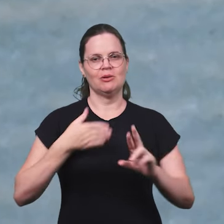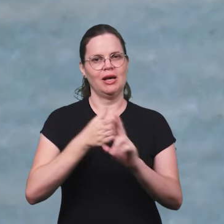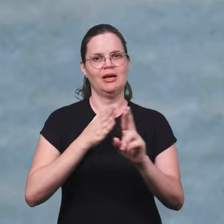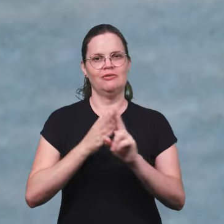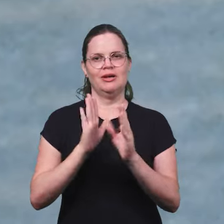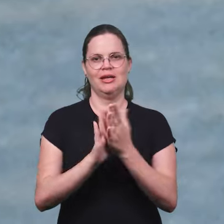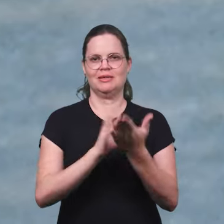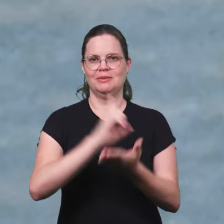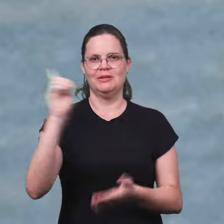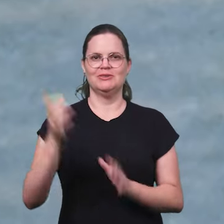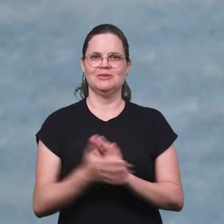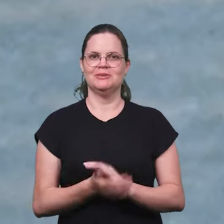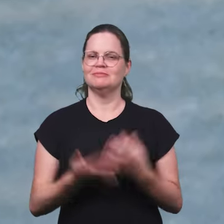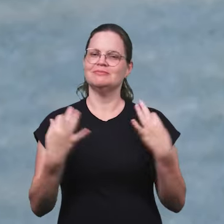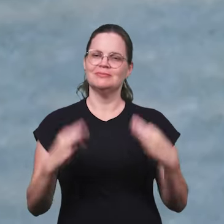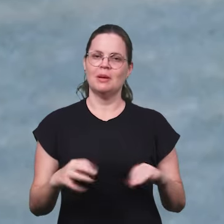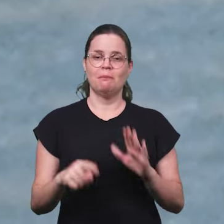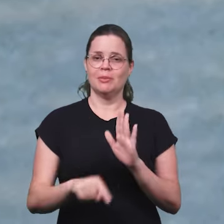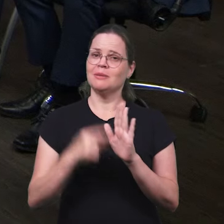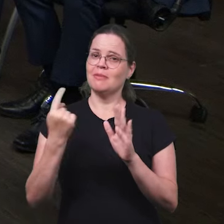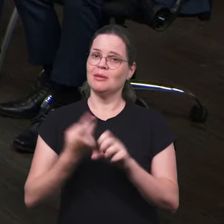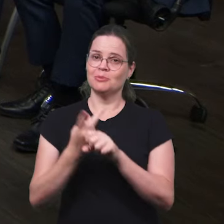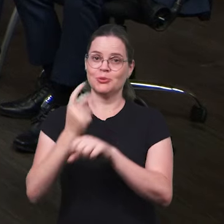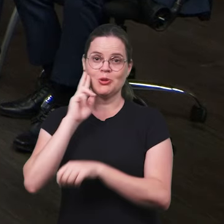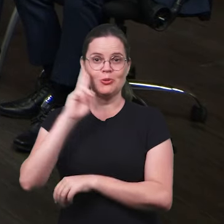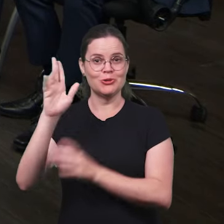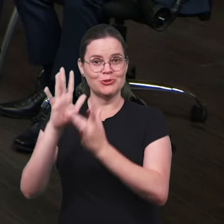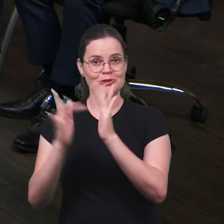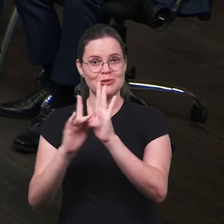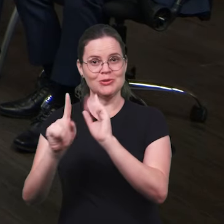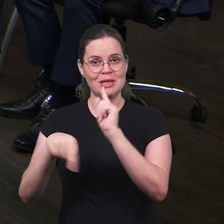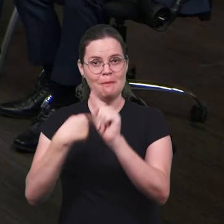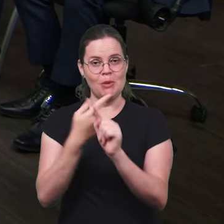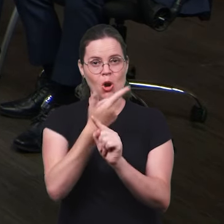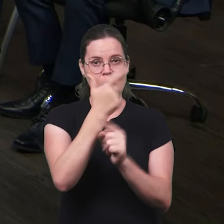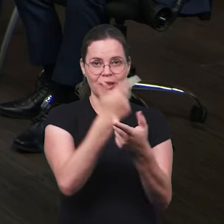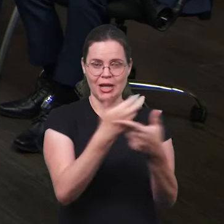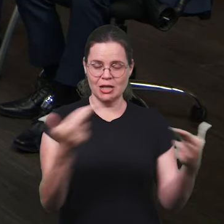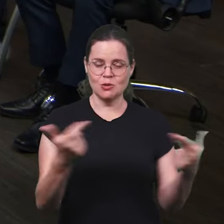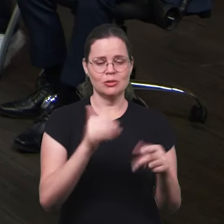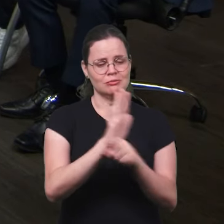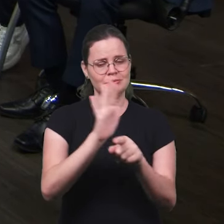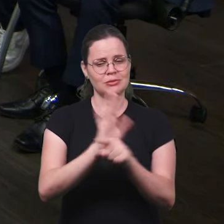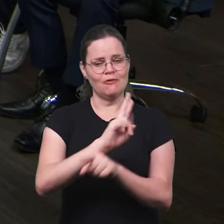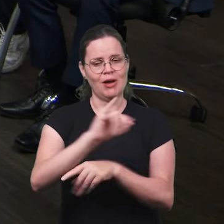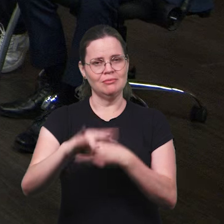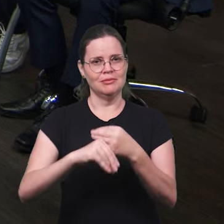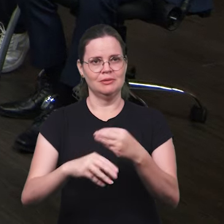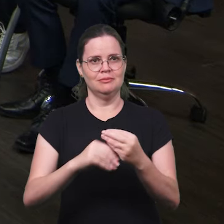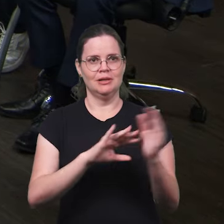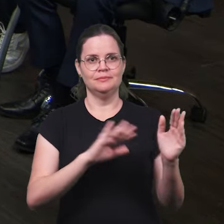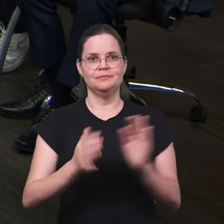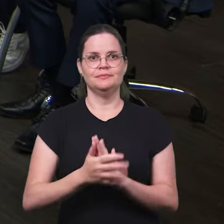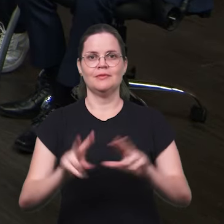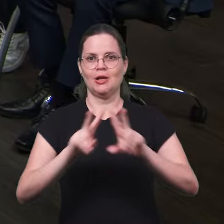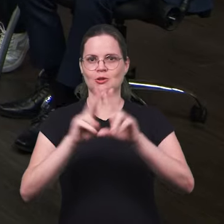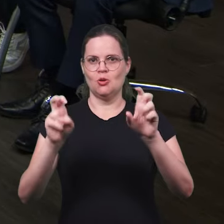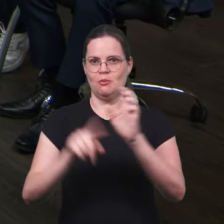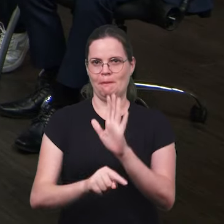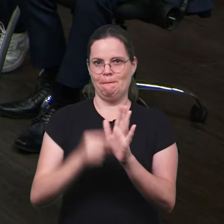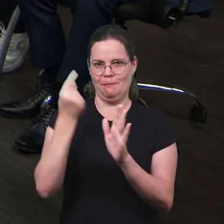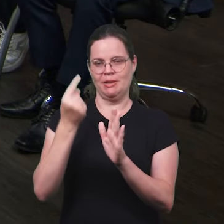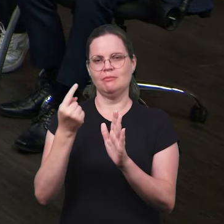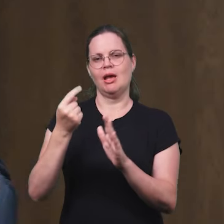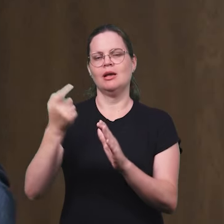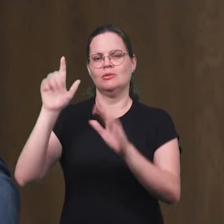aí. Buscar primeiro o reino e todas as coisas serão acrescentadas. Fala, Ju. Pastor, sobre essa questão de buscar o primeiro reino, não quero me alongar muito, mas no